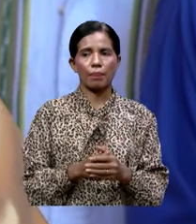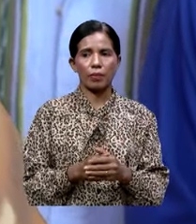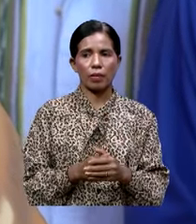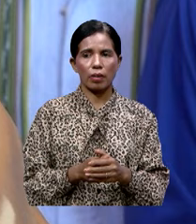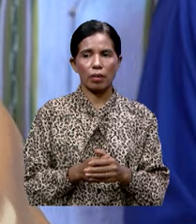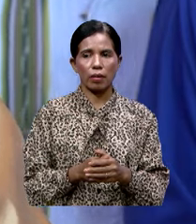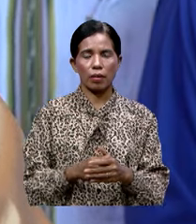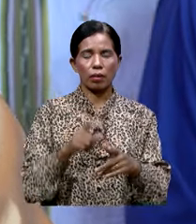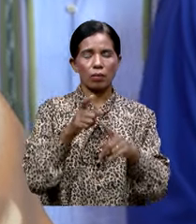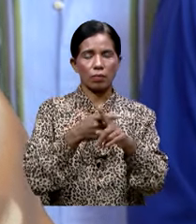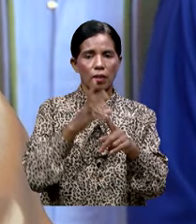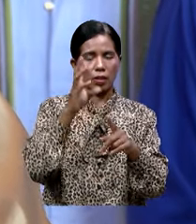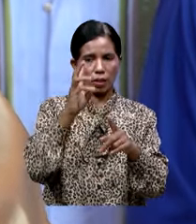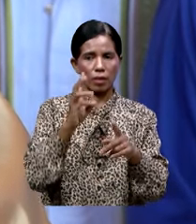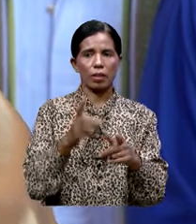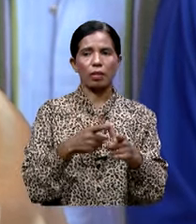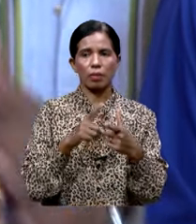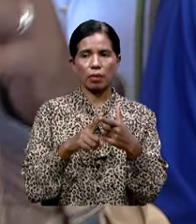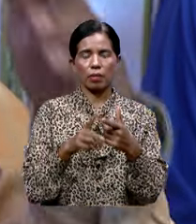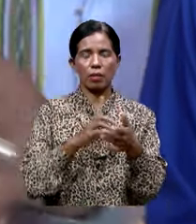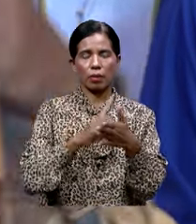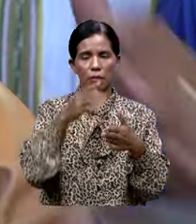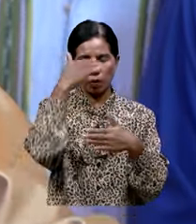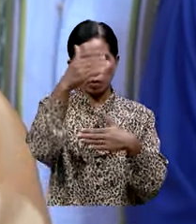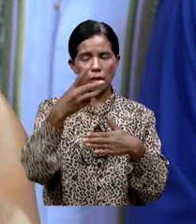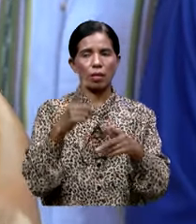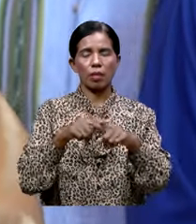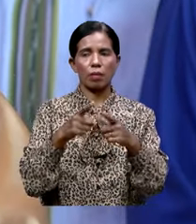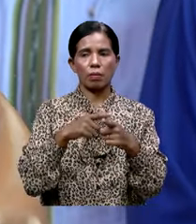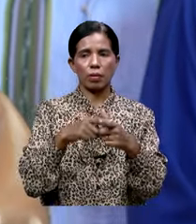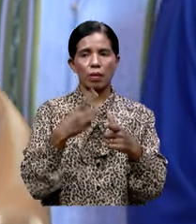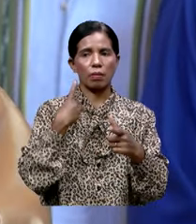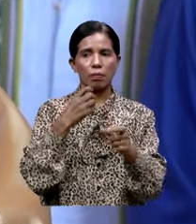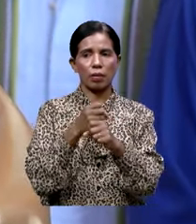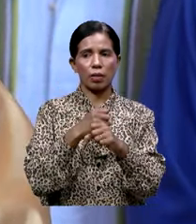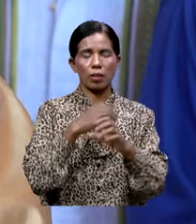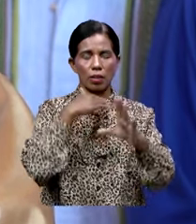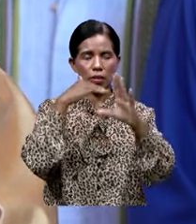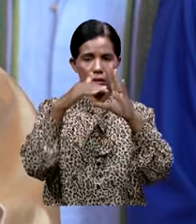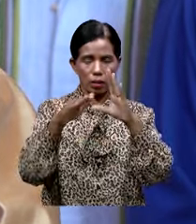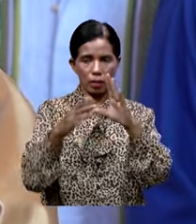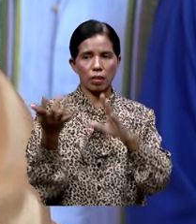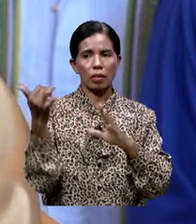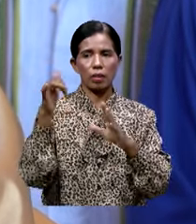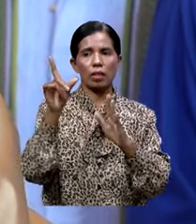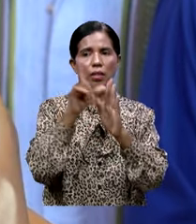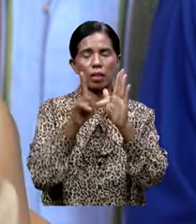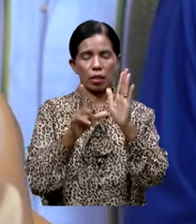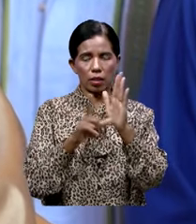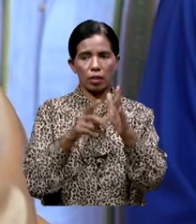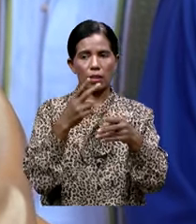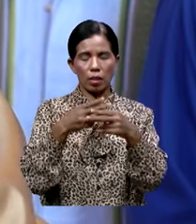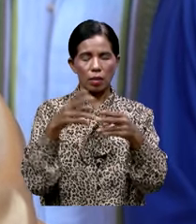prazo 6 meses, tá? Semana em, depois de Páscoa, vamos encerrar o anúncio formal. Se a lista não é